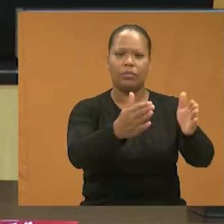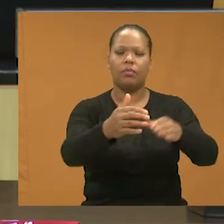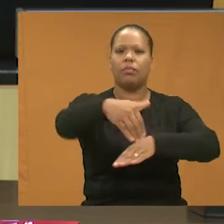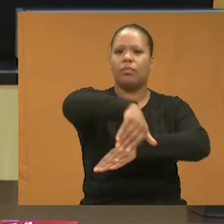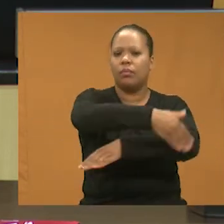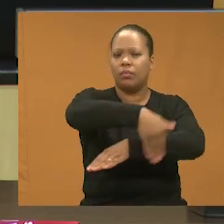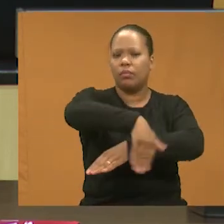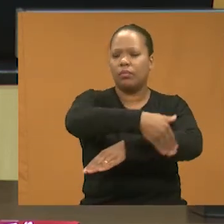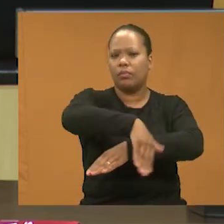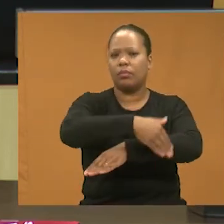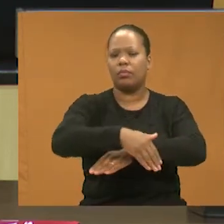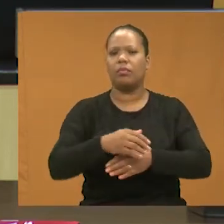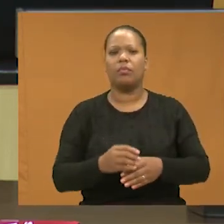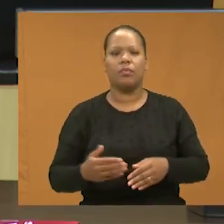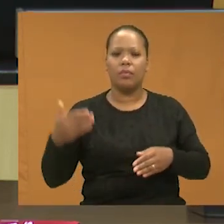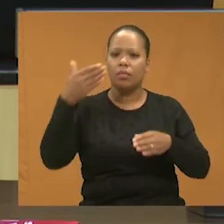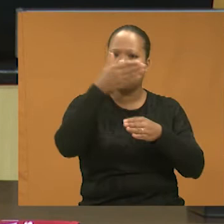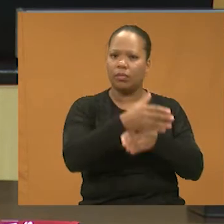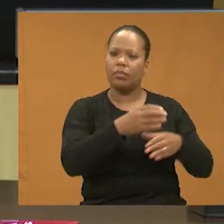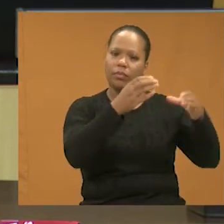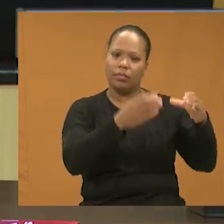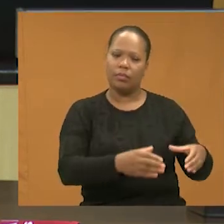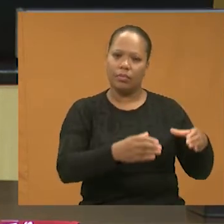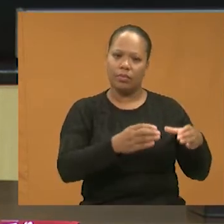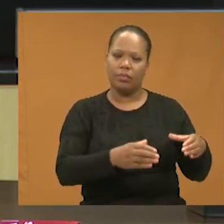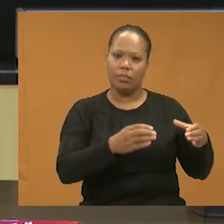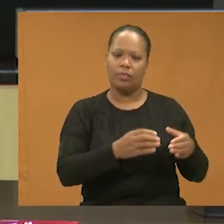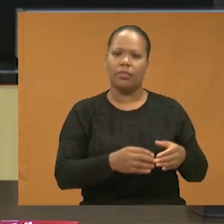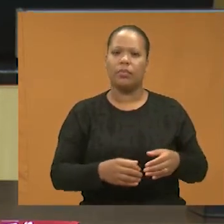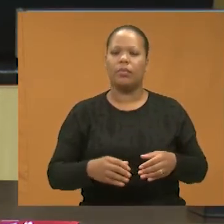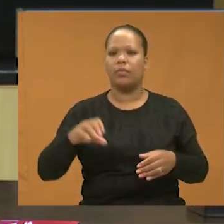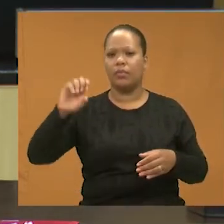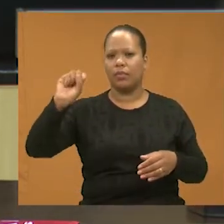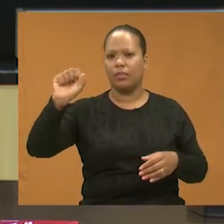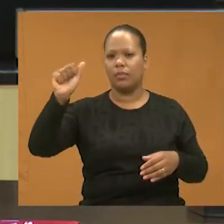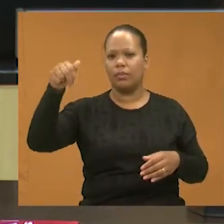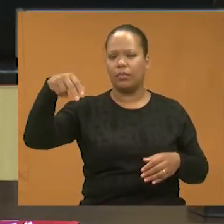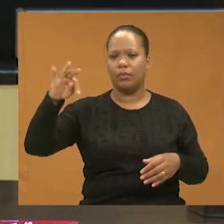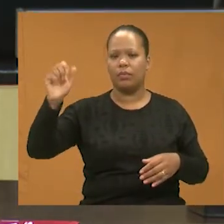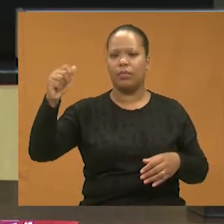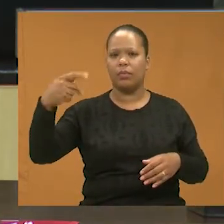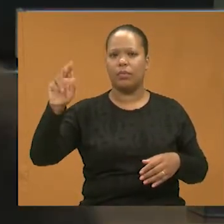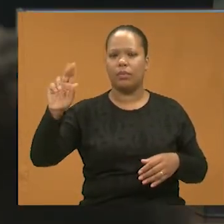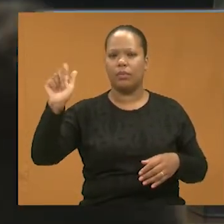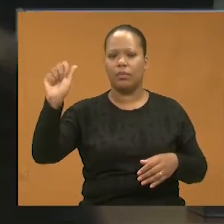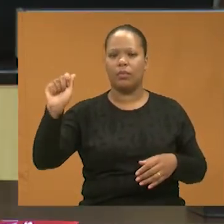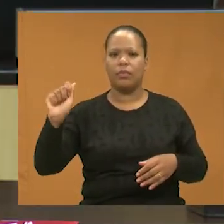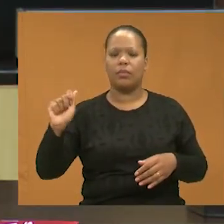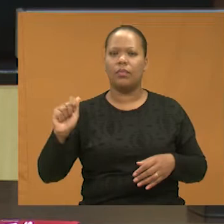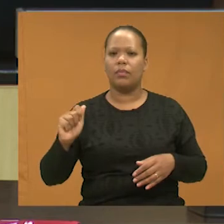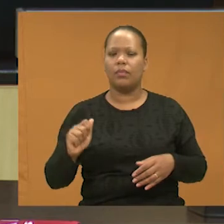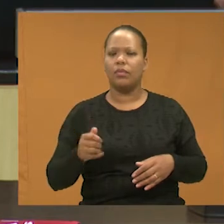atender a demanda do residencial Santa Paula? Segundo, existe a possibilidade de implantação de